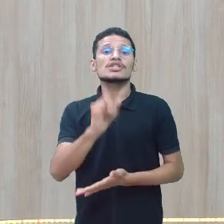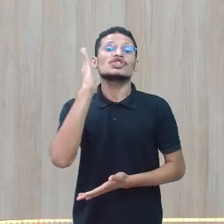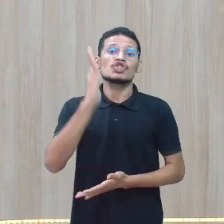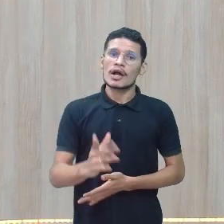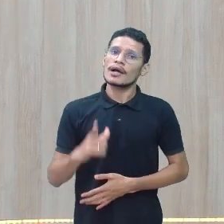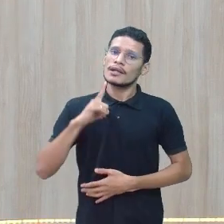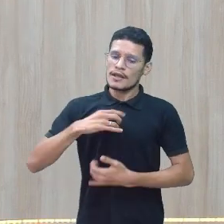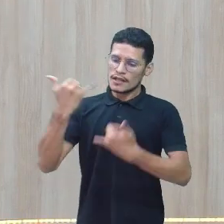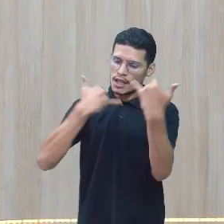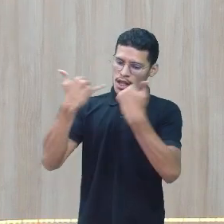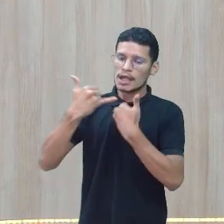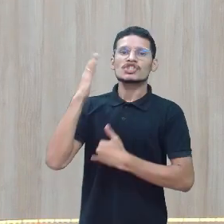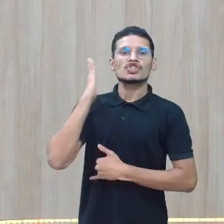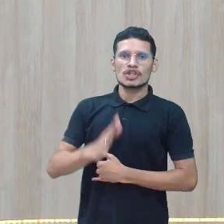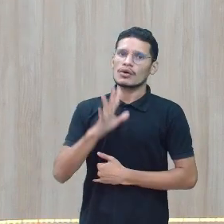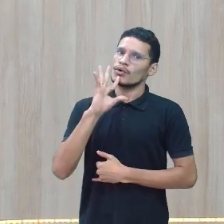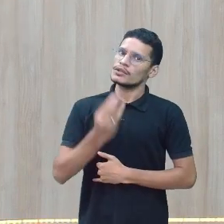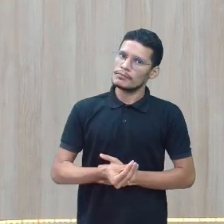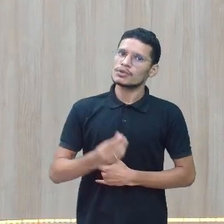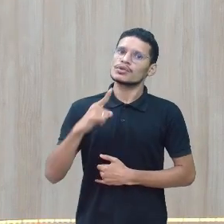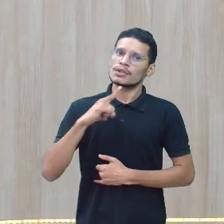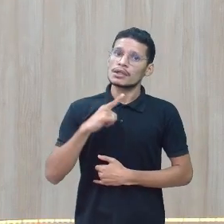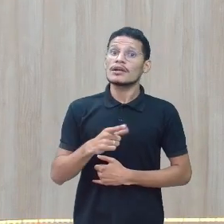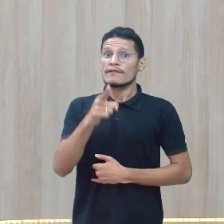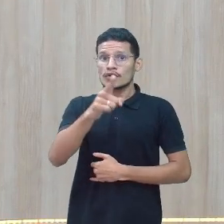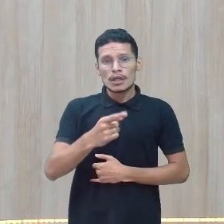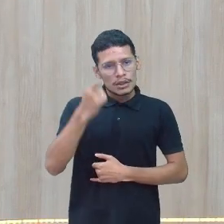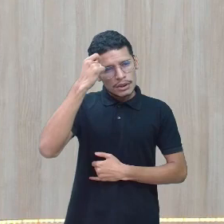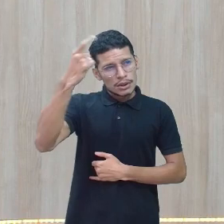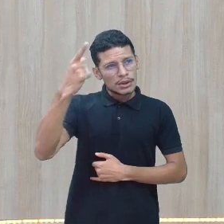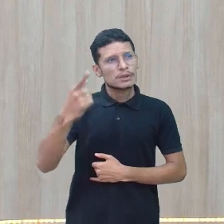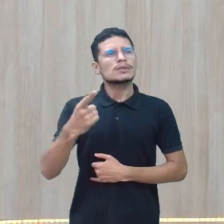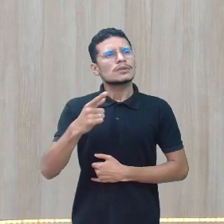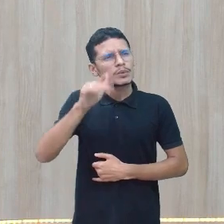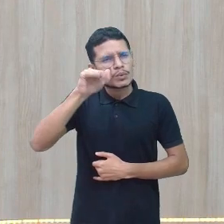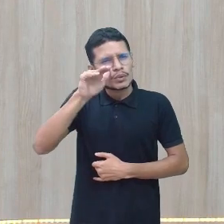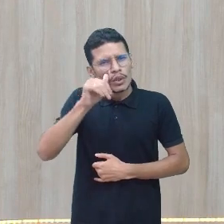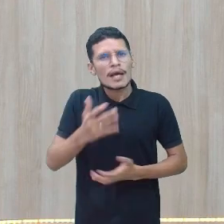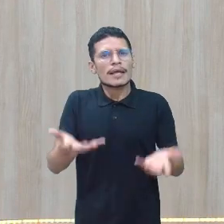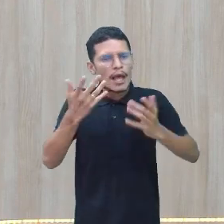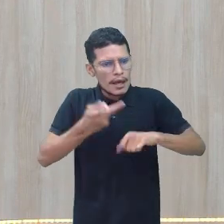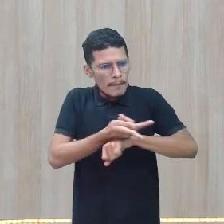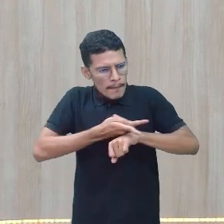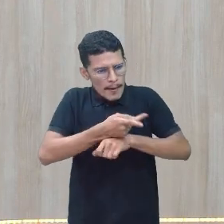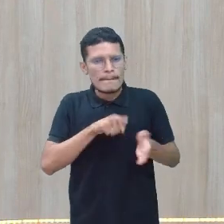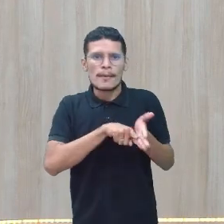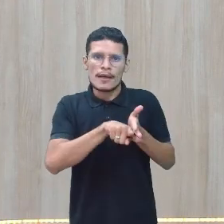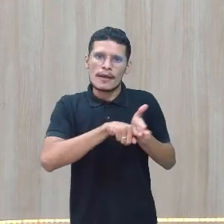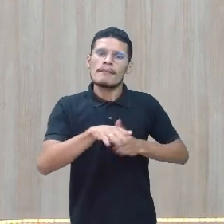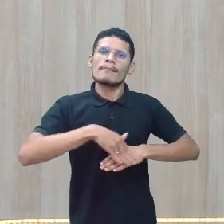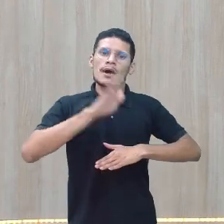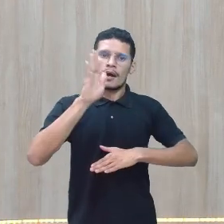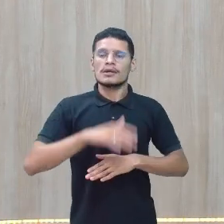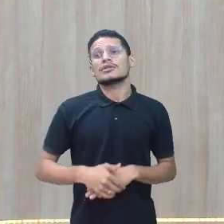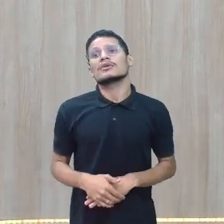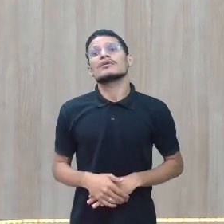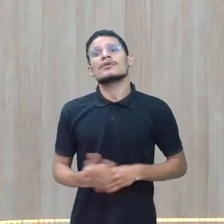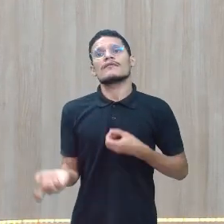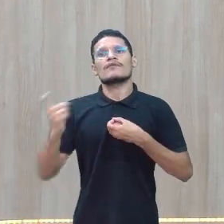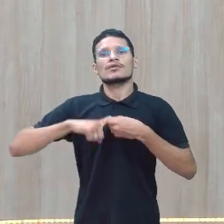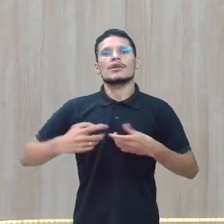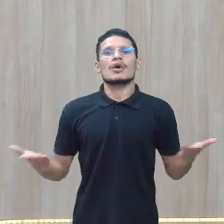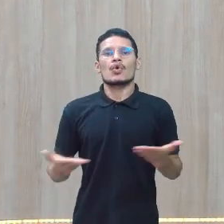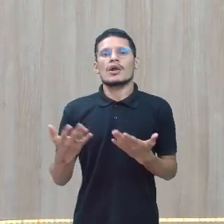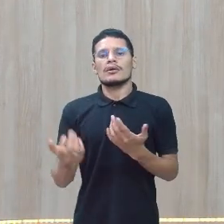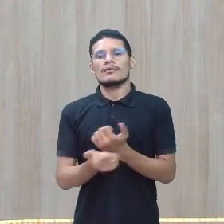No mínimo, você vai ser despertado, né? Sua curiosidade vai ser despertada para procurar um pouquinho mais. Daí, voltando para a